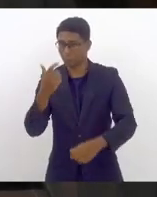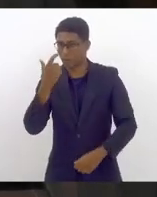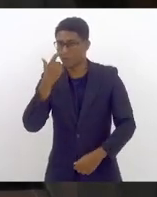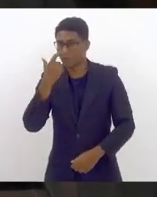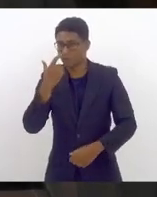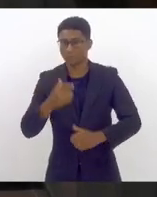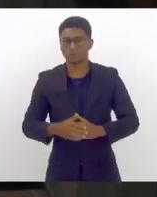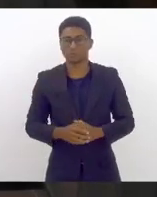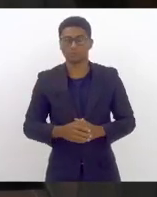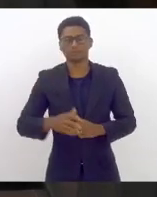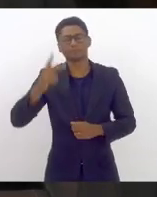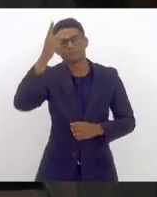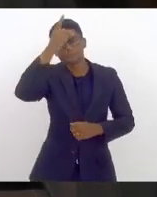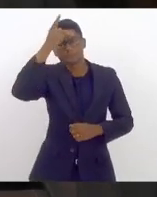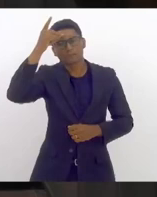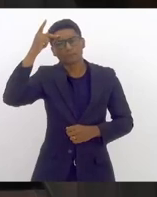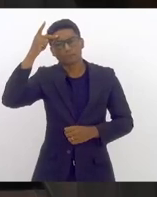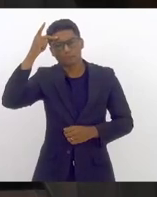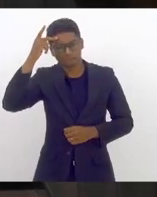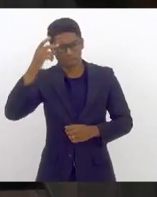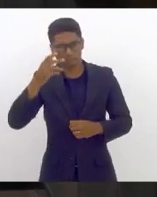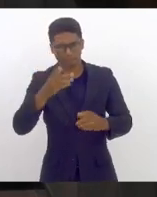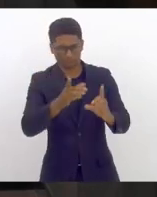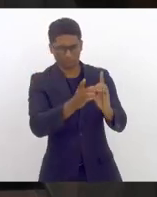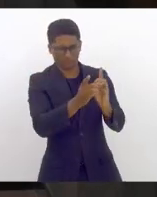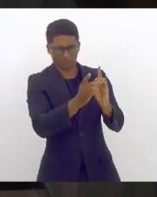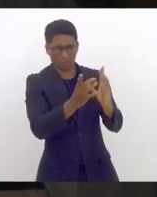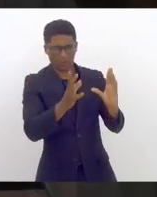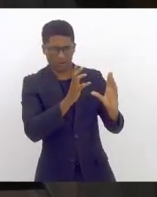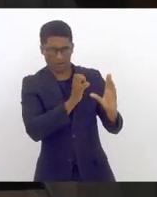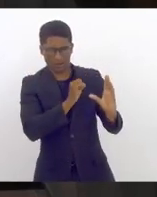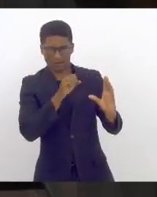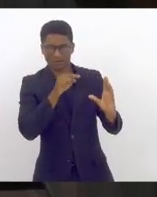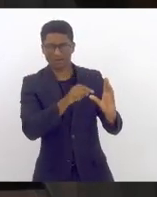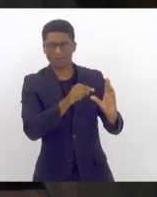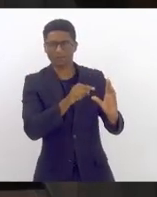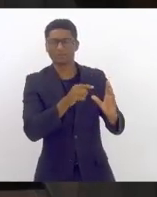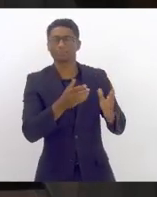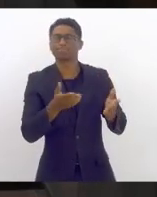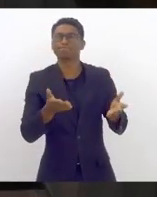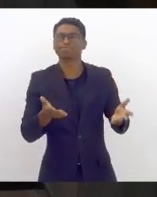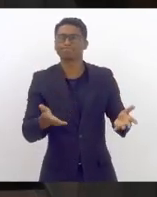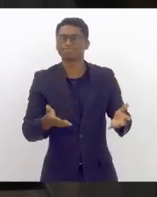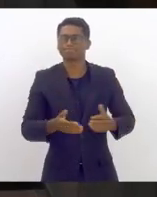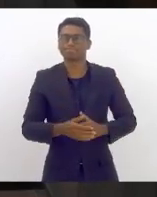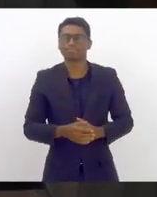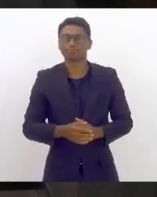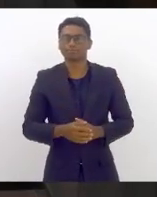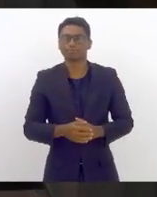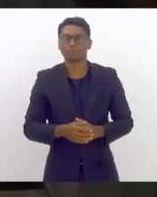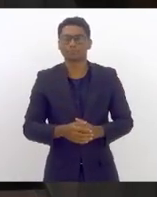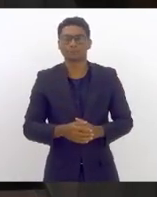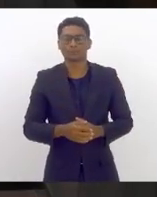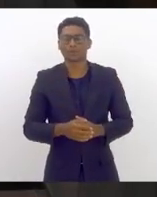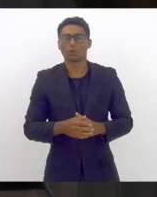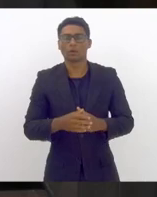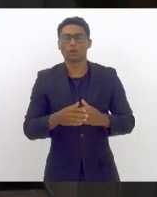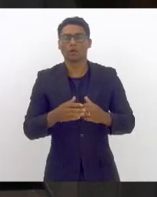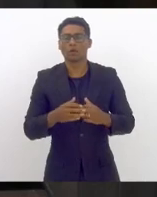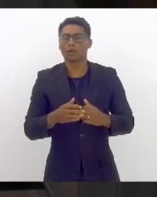que amam a democracia, senhor deputado Dionísio Lis, não podem